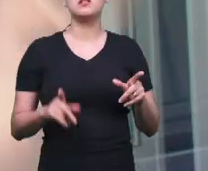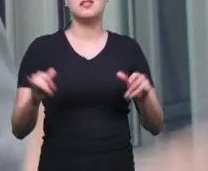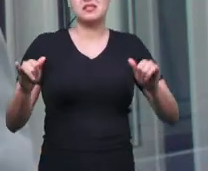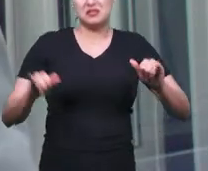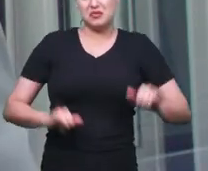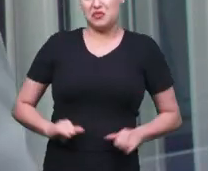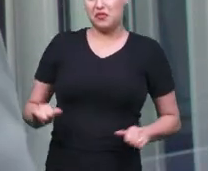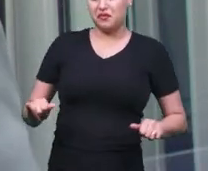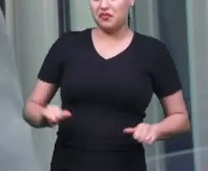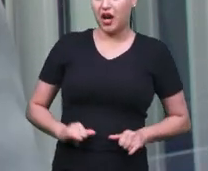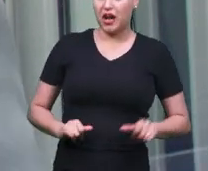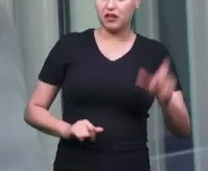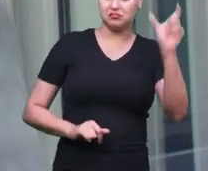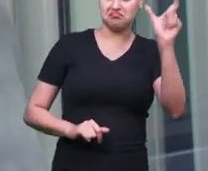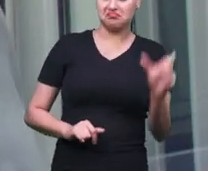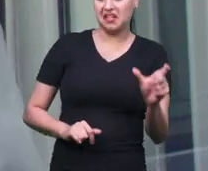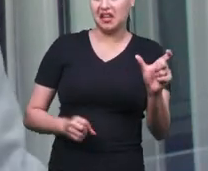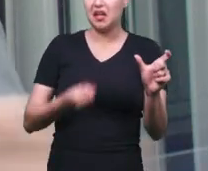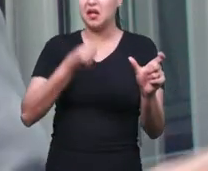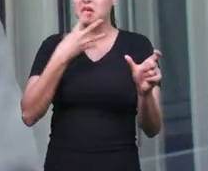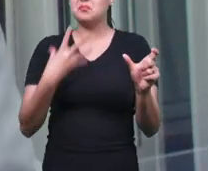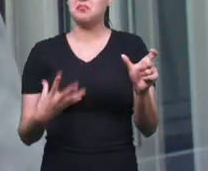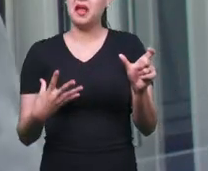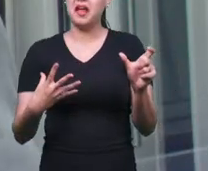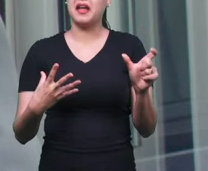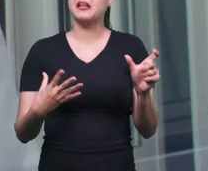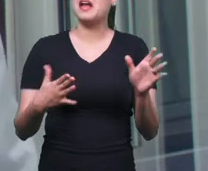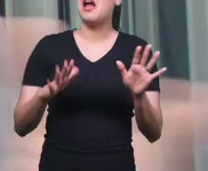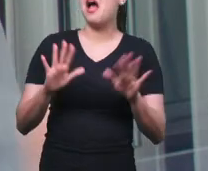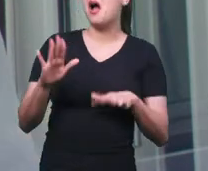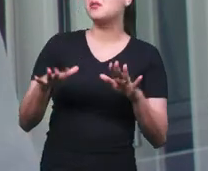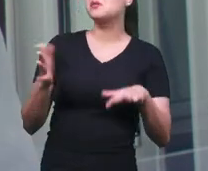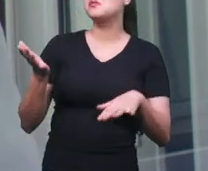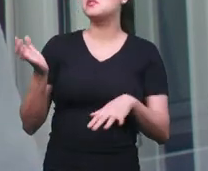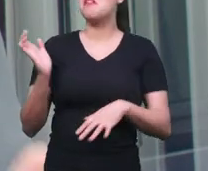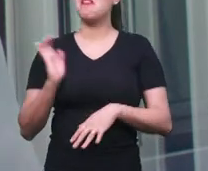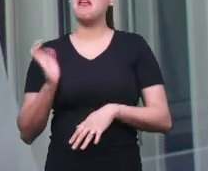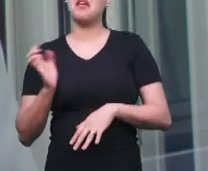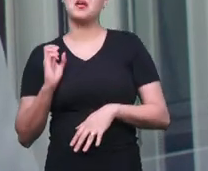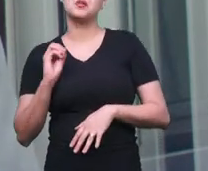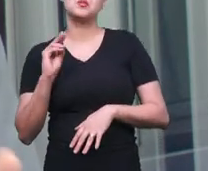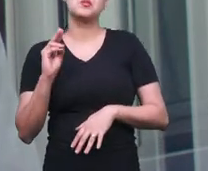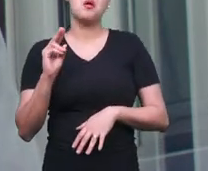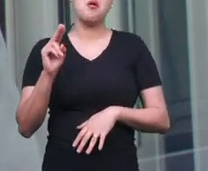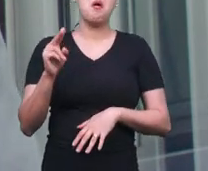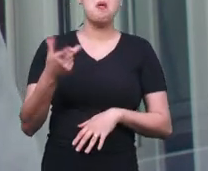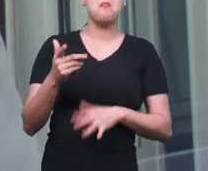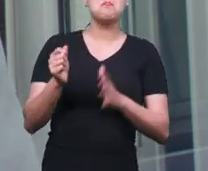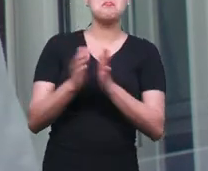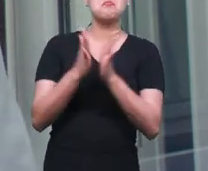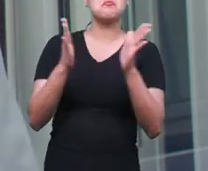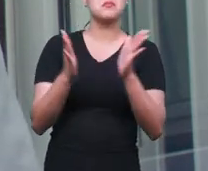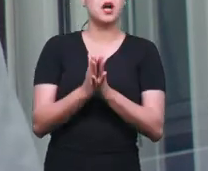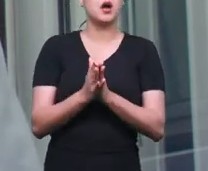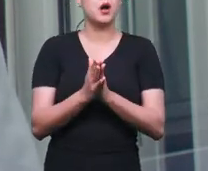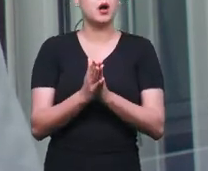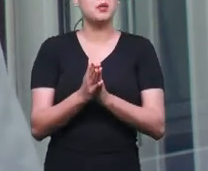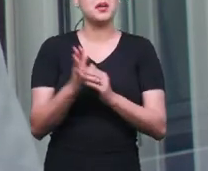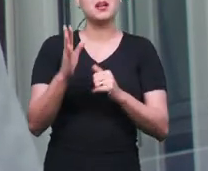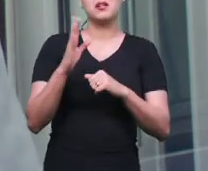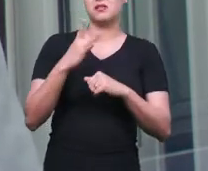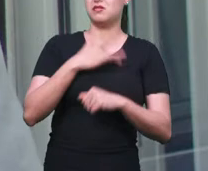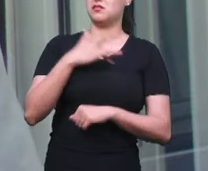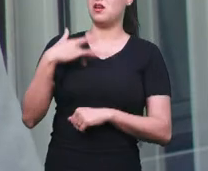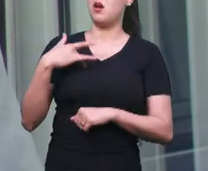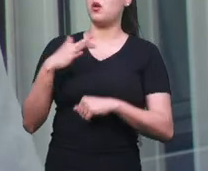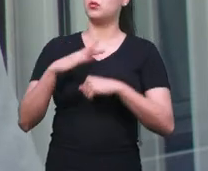vivendo muito bem, uns ricos, outros pobres, outros doentes, tem algo que eu desconheço. Comecei a ler muito e, por